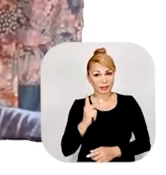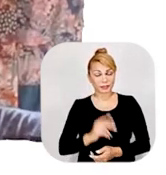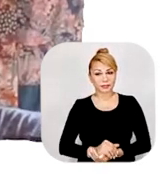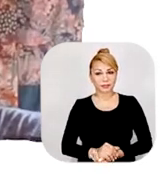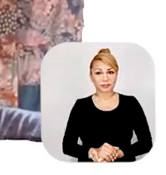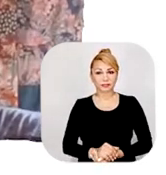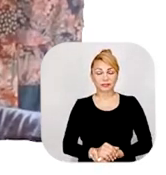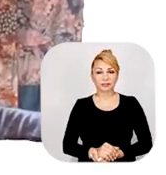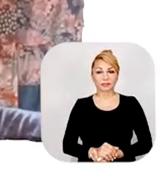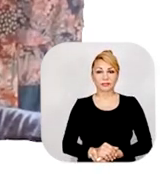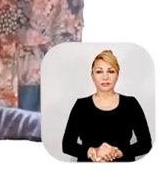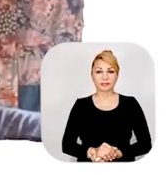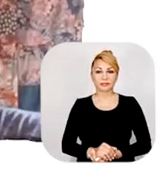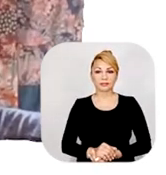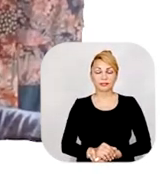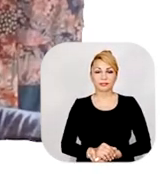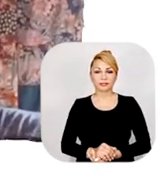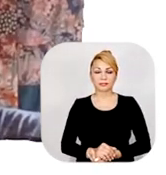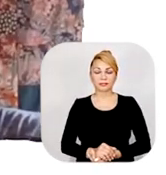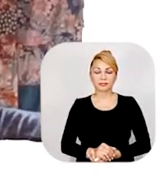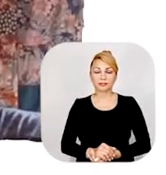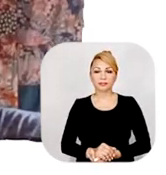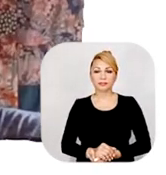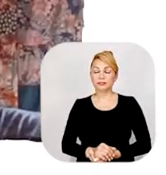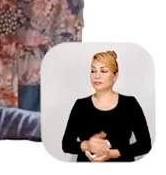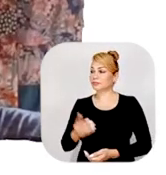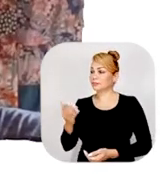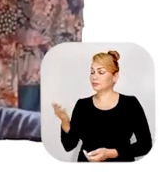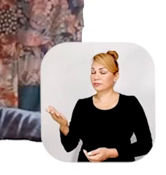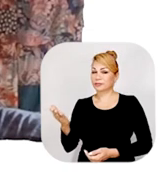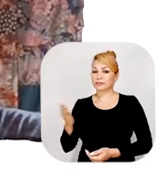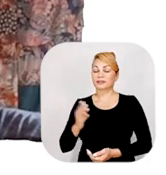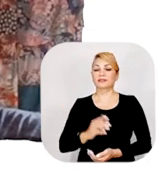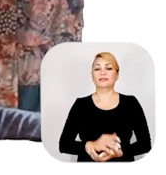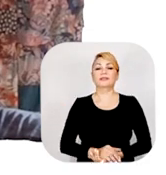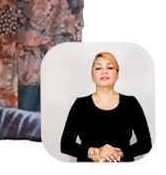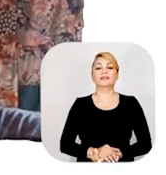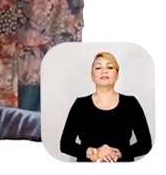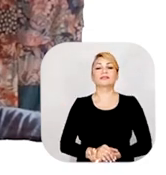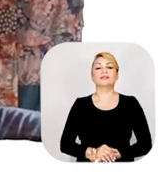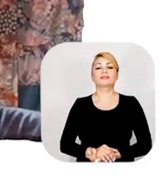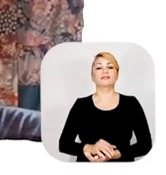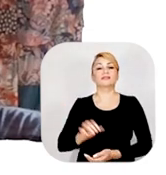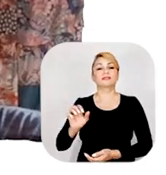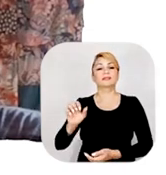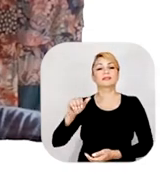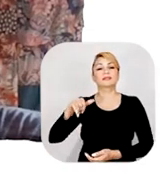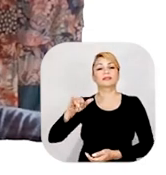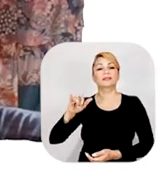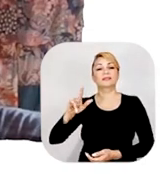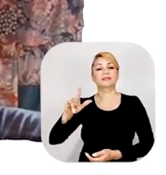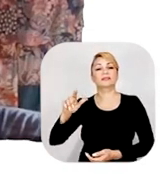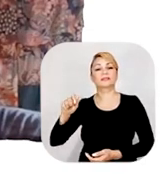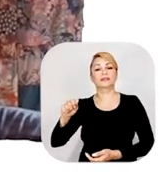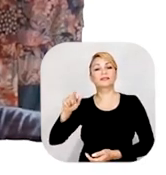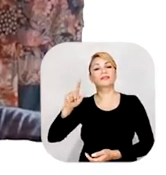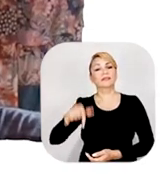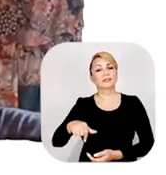É, Emília Snedlag e Emil Heinrich